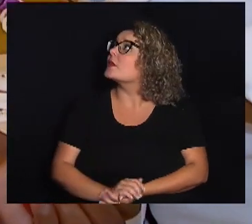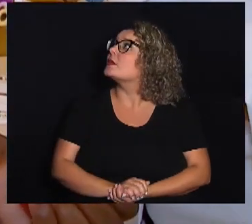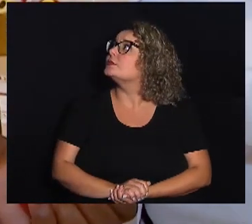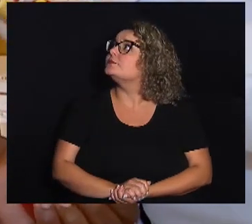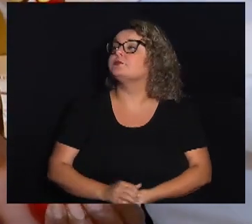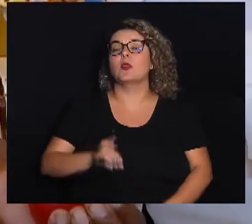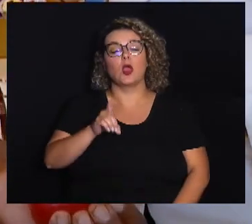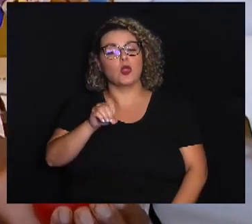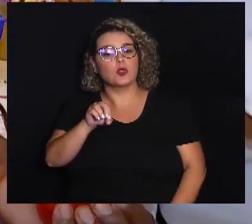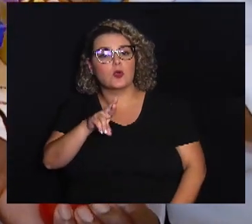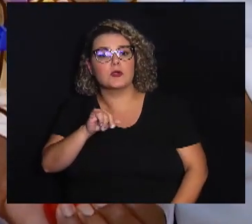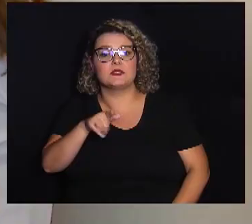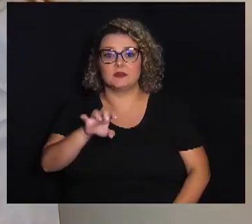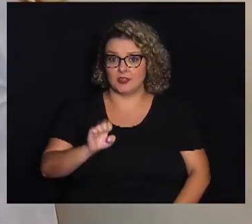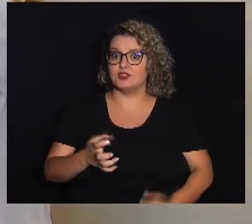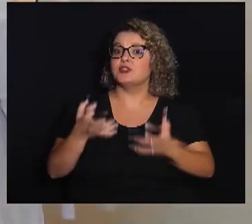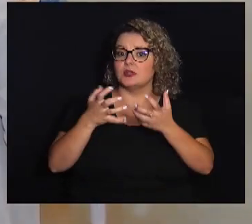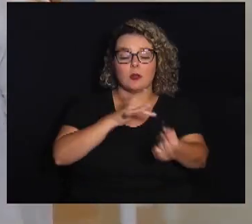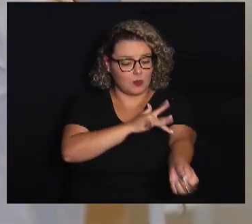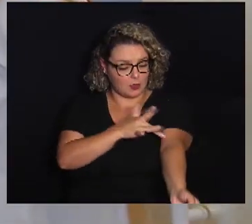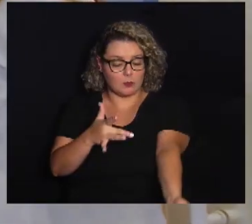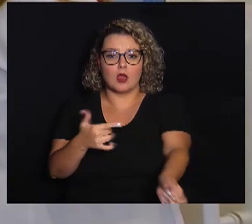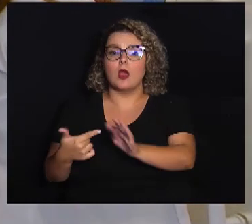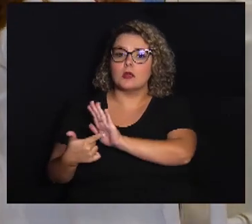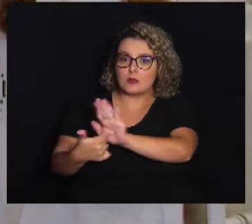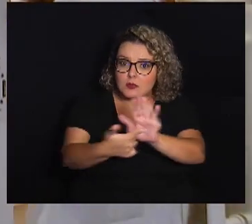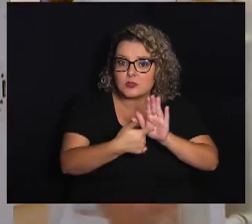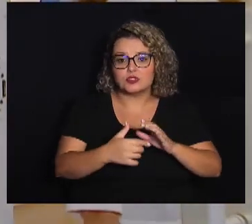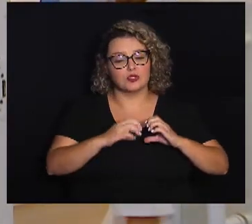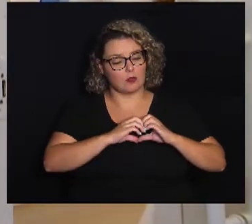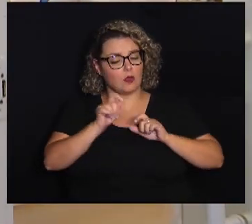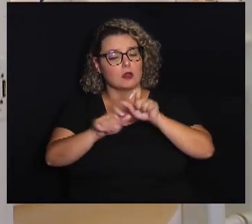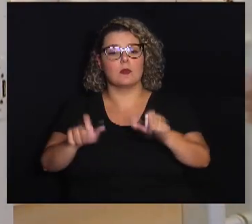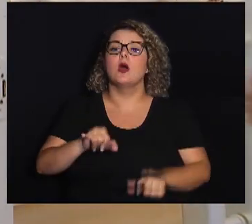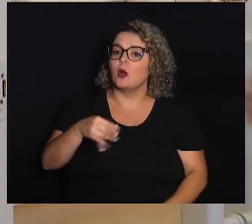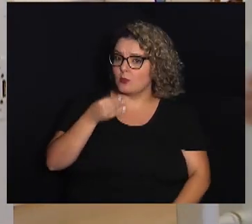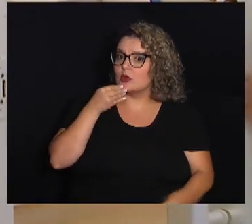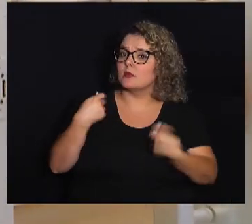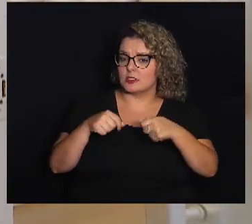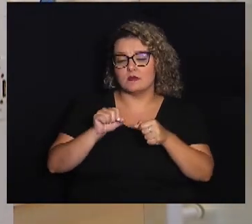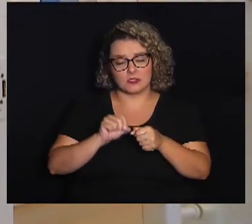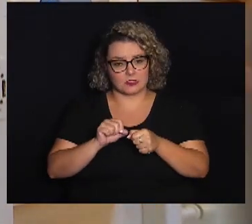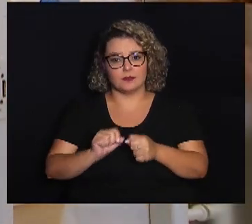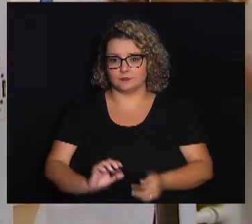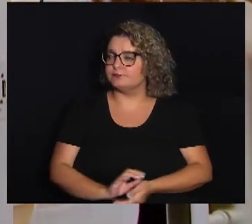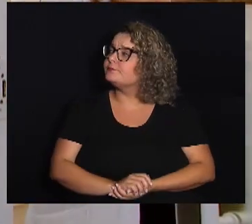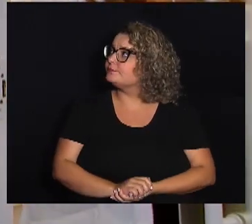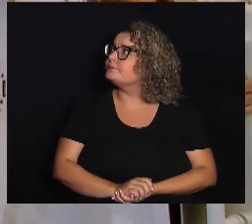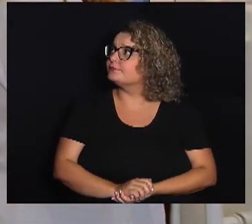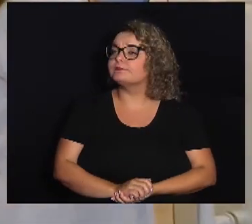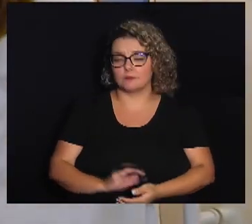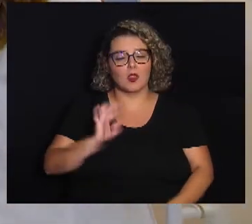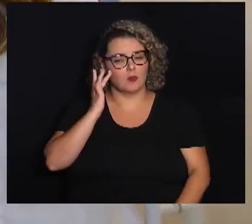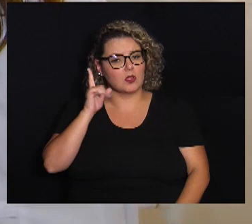Donizete fez questão de doar sangue. É a demonstração de amor ao próximo, né? Eu acho que a gente tem oportunidade, a gente tem que fazer. Então achei